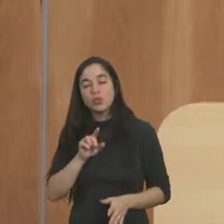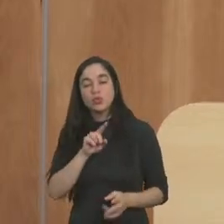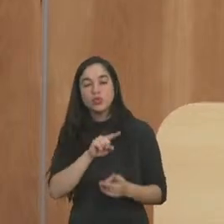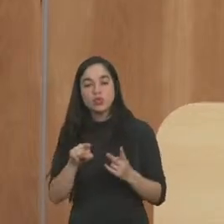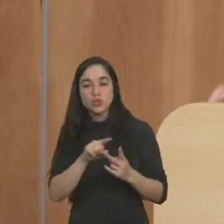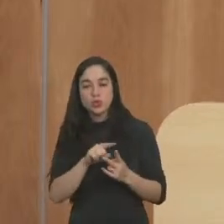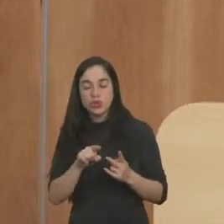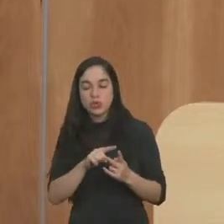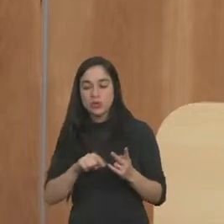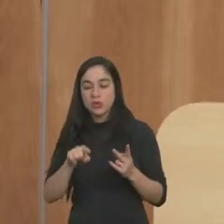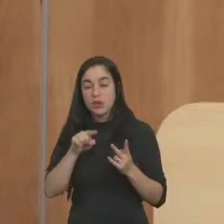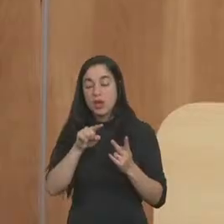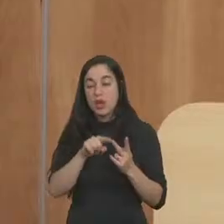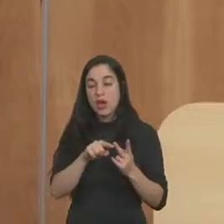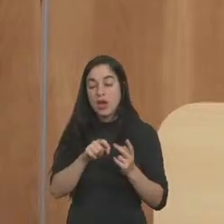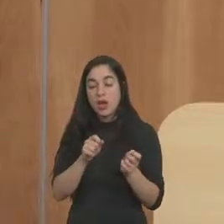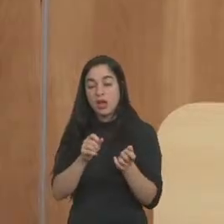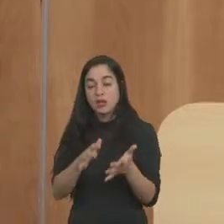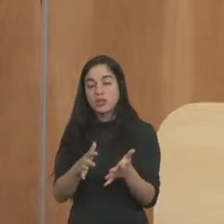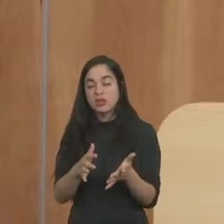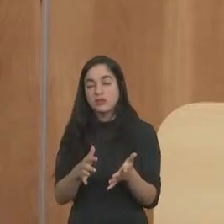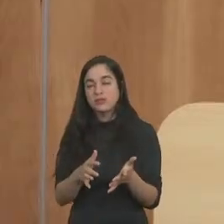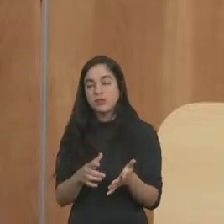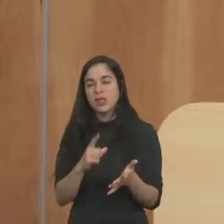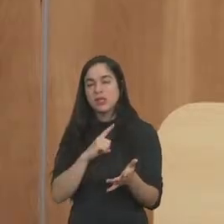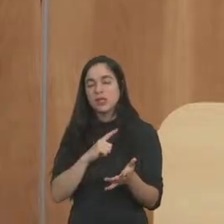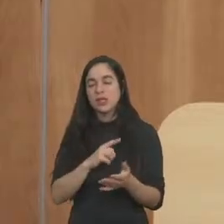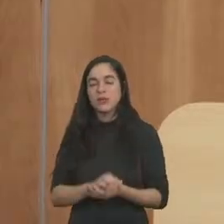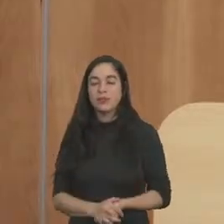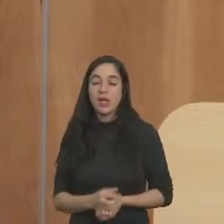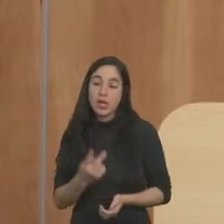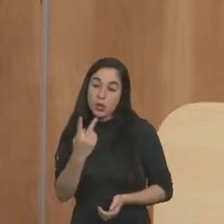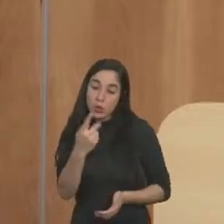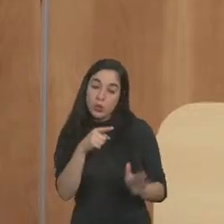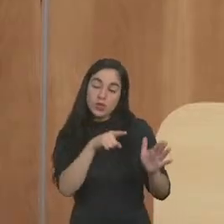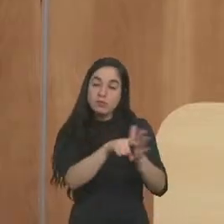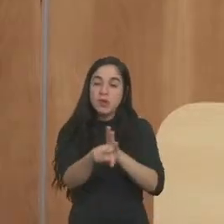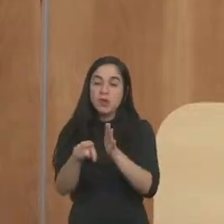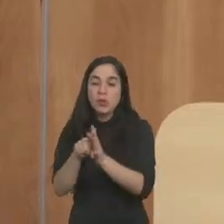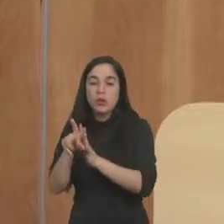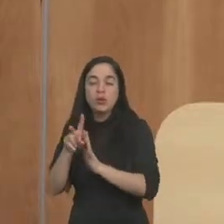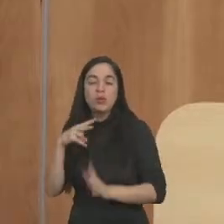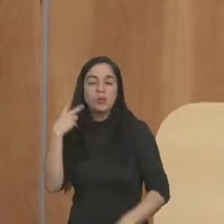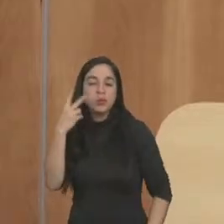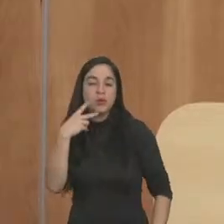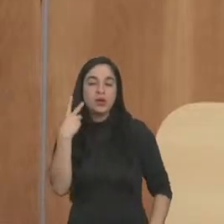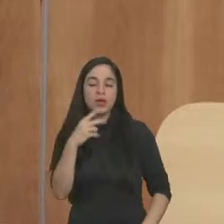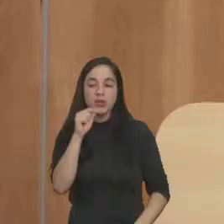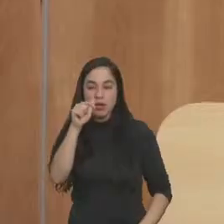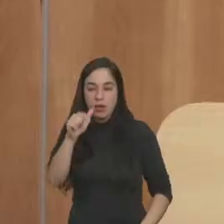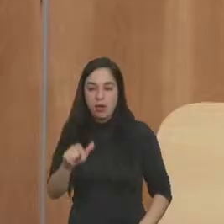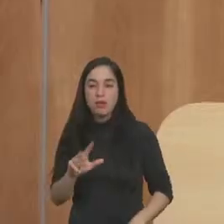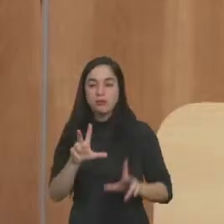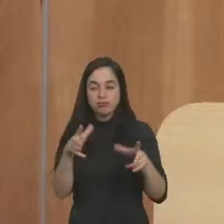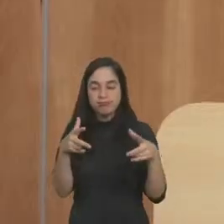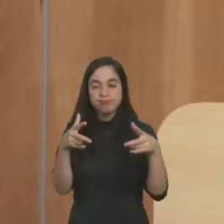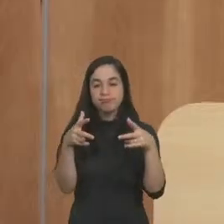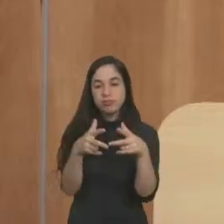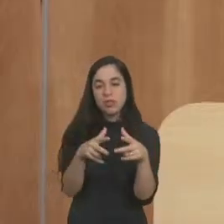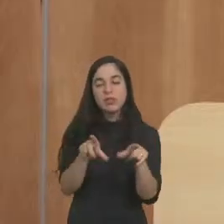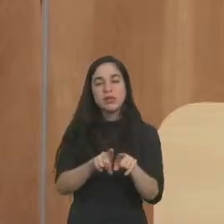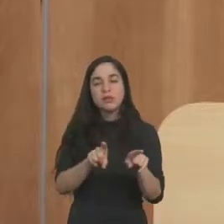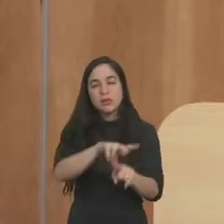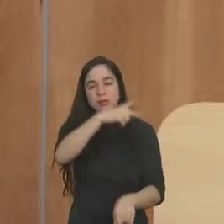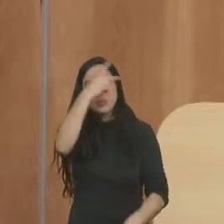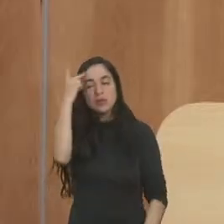agir, deixo 2 perguntas para os nobres vereadores, para essa casa, para quem nos assiste, que possa desenvolver isso no